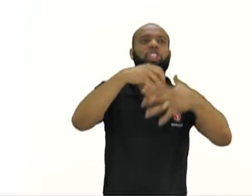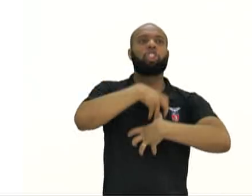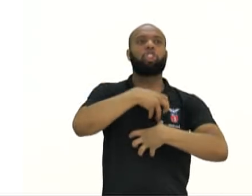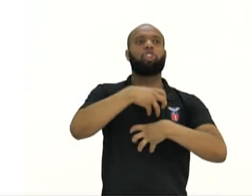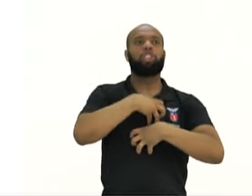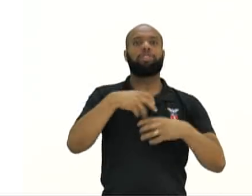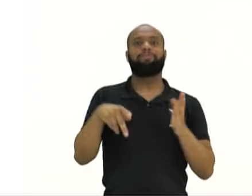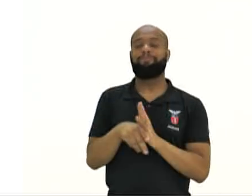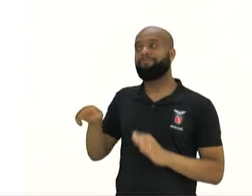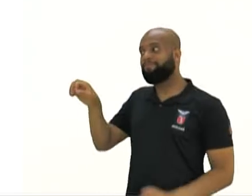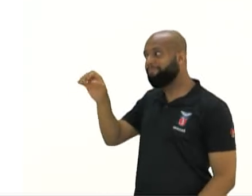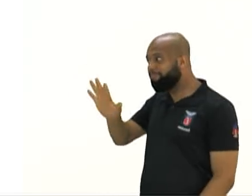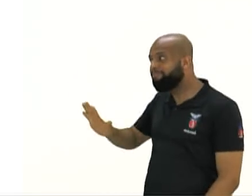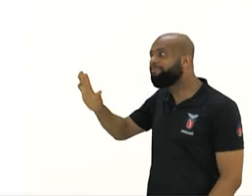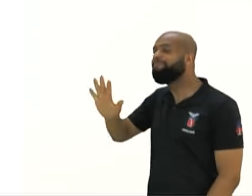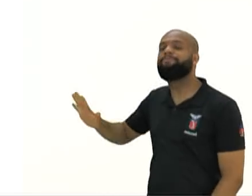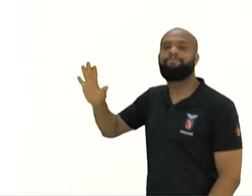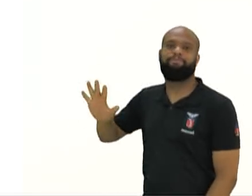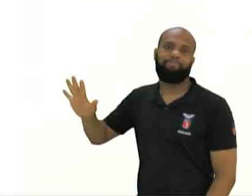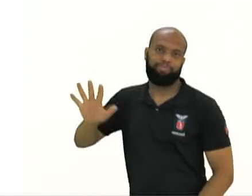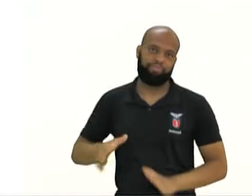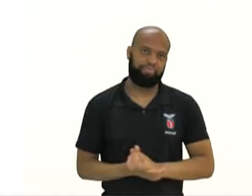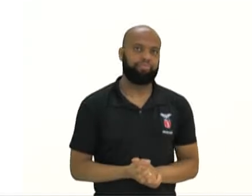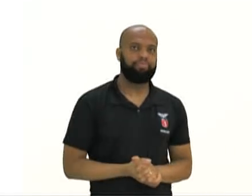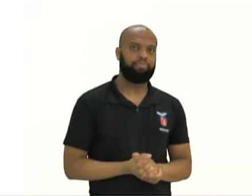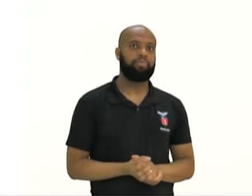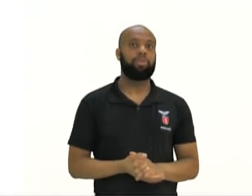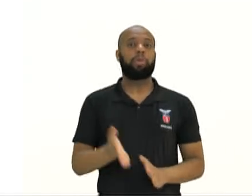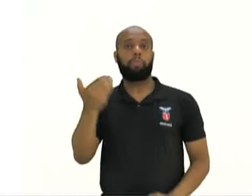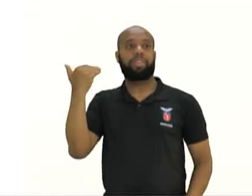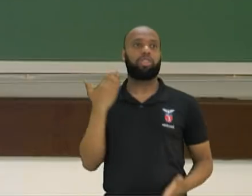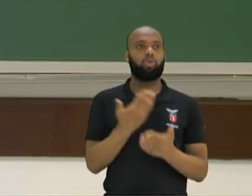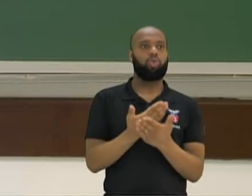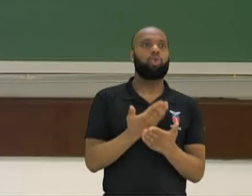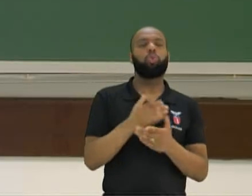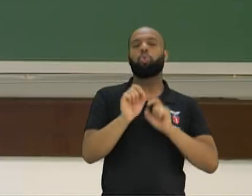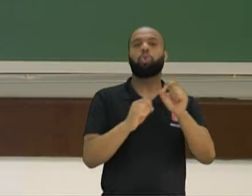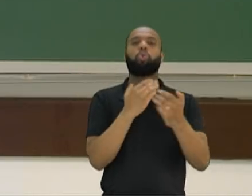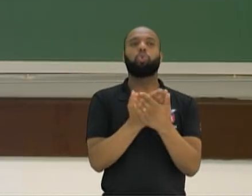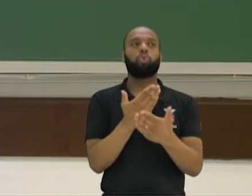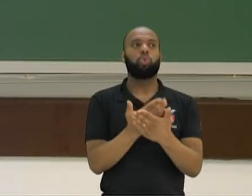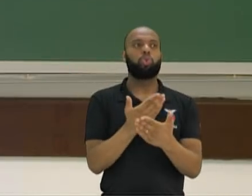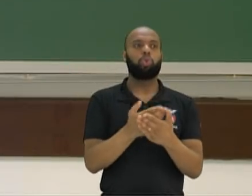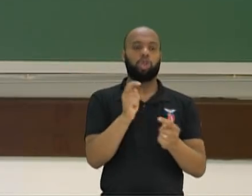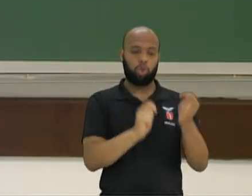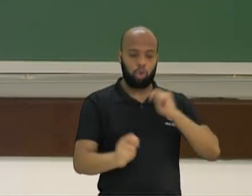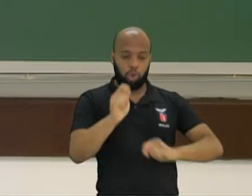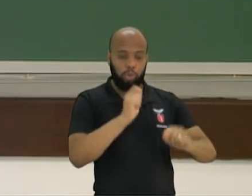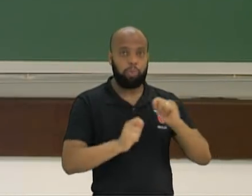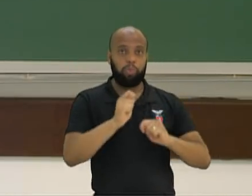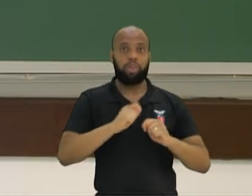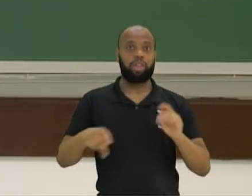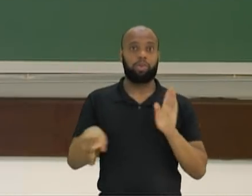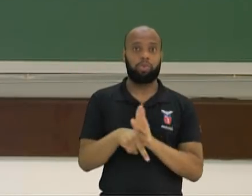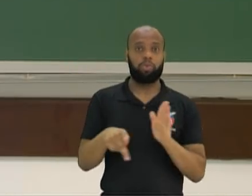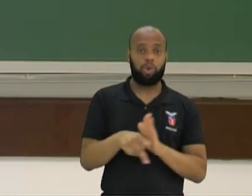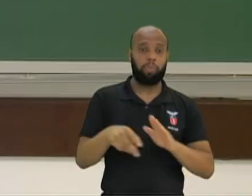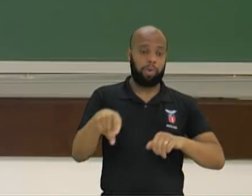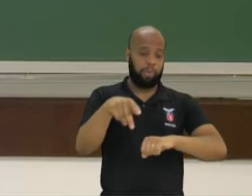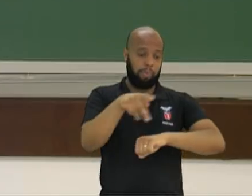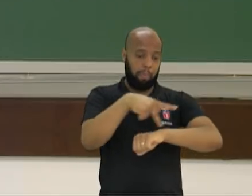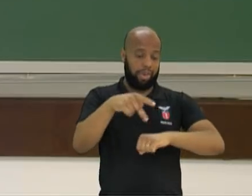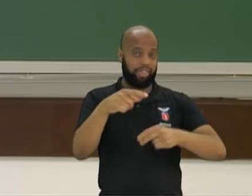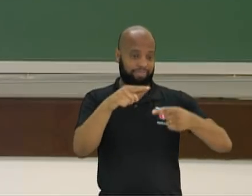desenvolvidas na região. Então, nas aulas anteriores, a gente viu o espaço econômico da Nova Zelândia e da